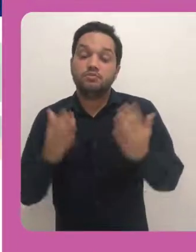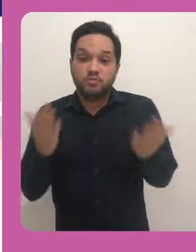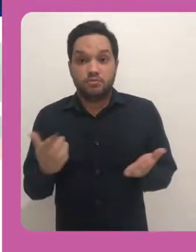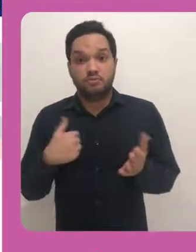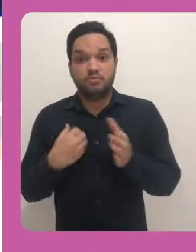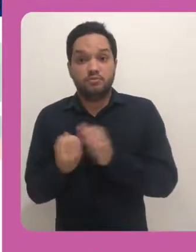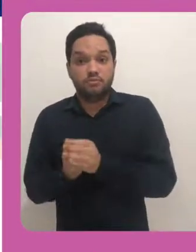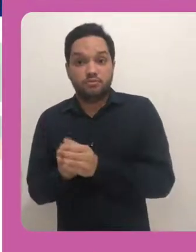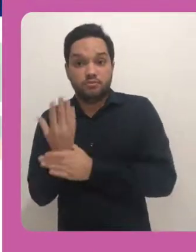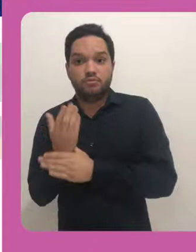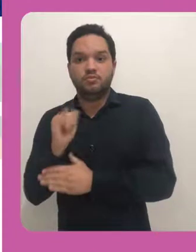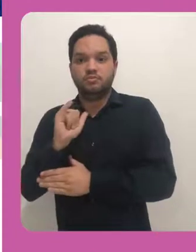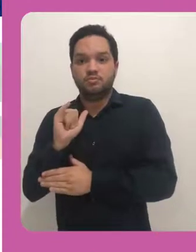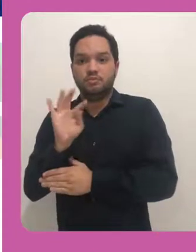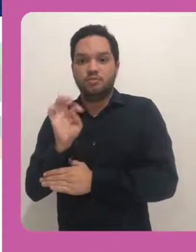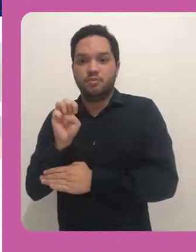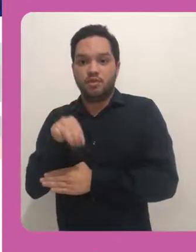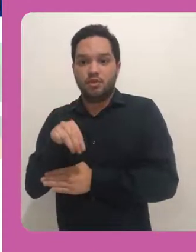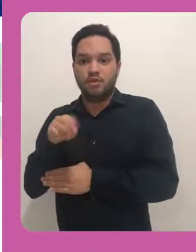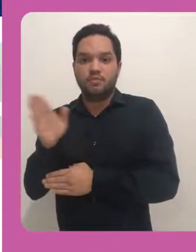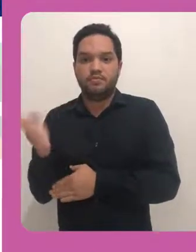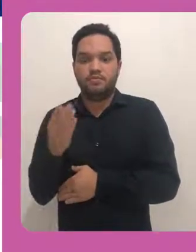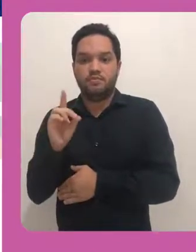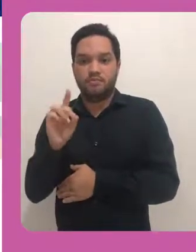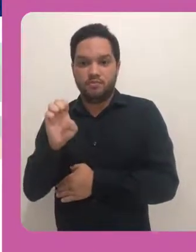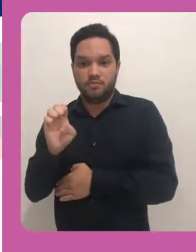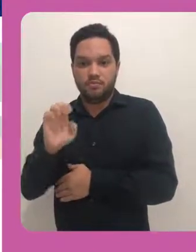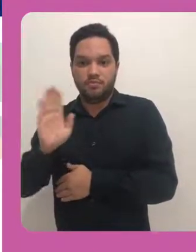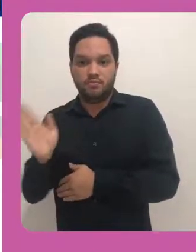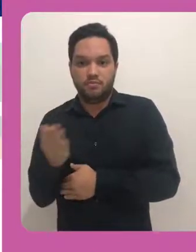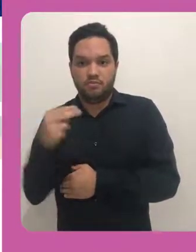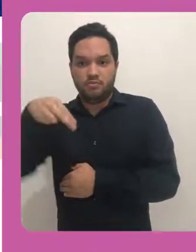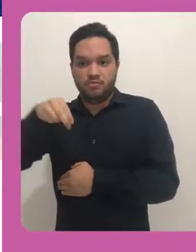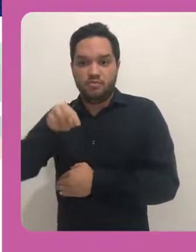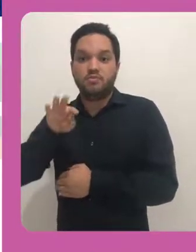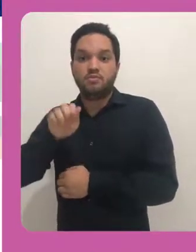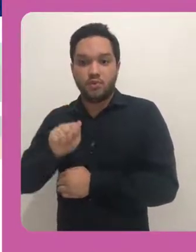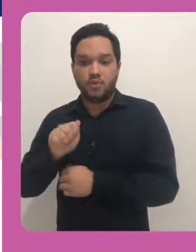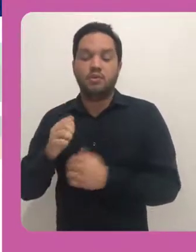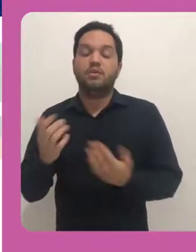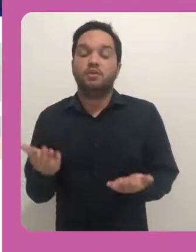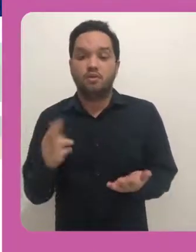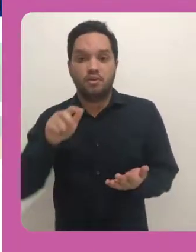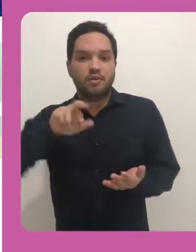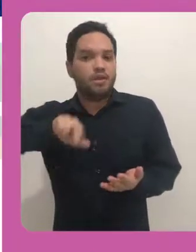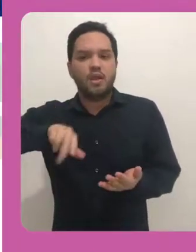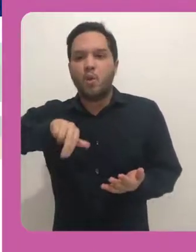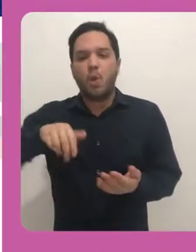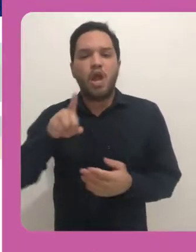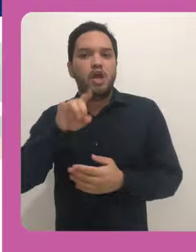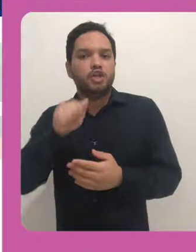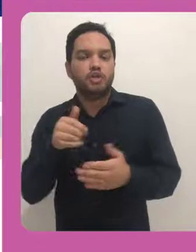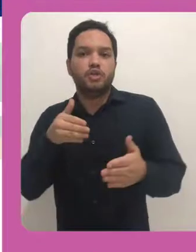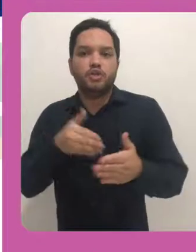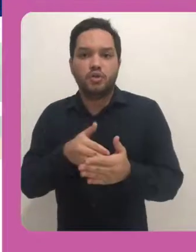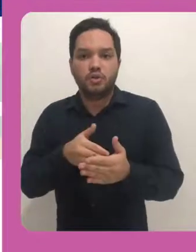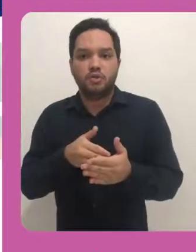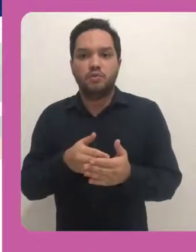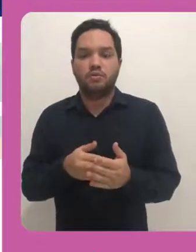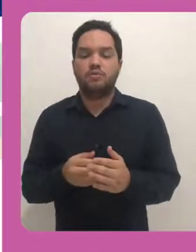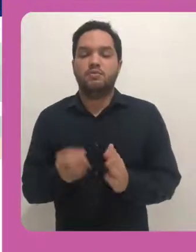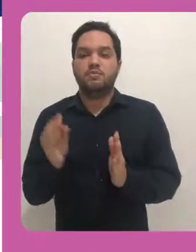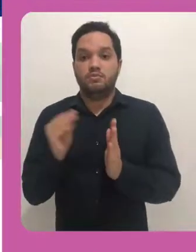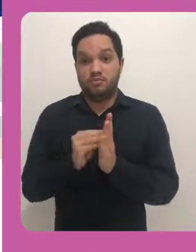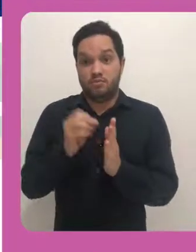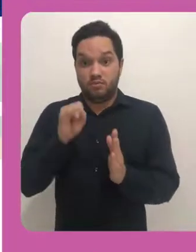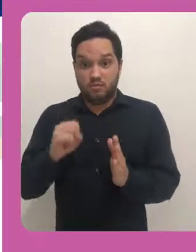E aí, então, eu criaria o item de nota. Né? Então, para mim, se for uma atividade que não tem uma data, eu uso